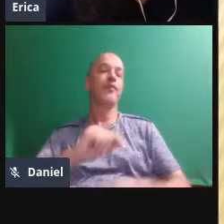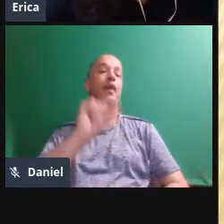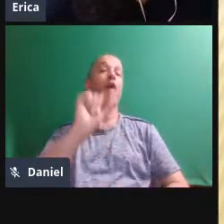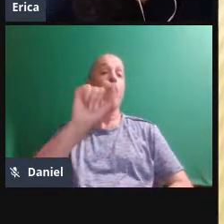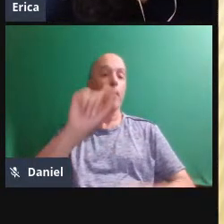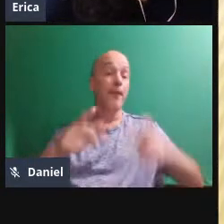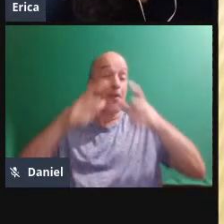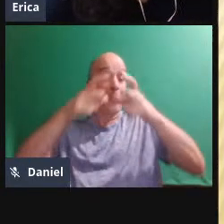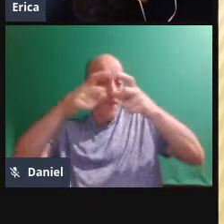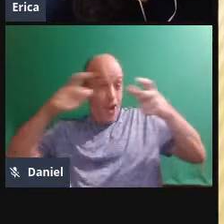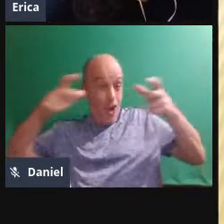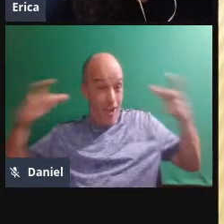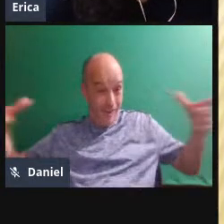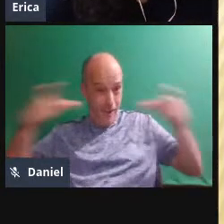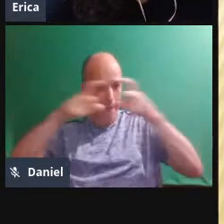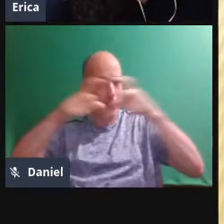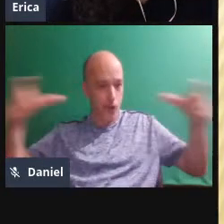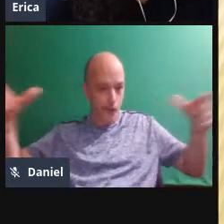anteriormente.